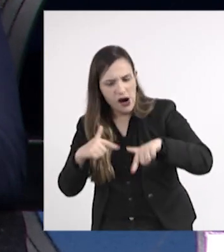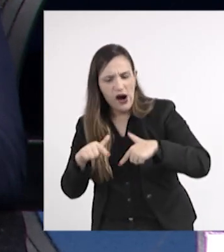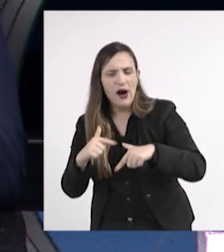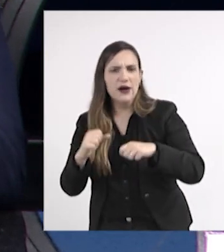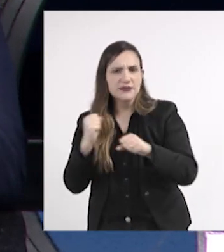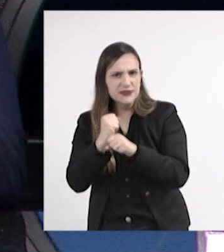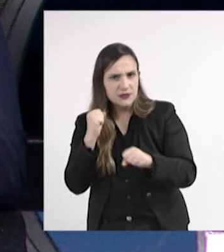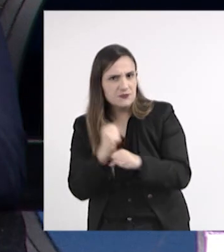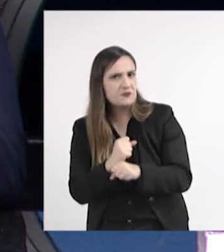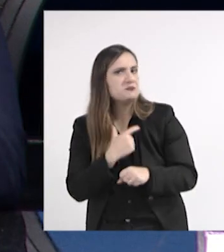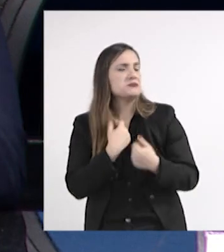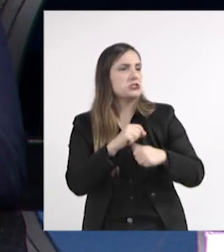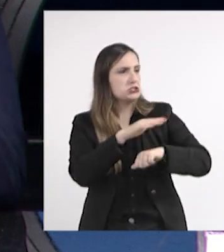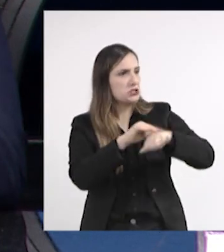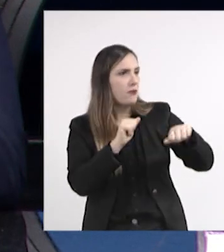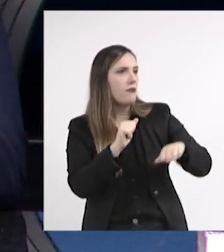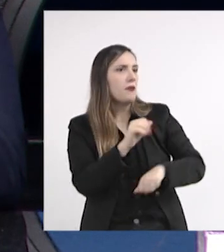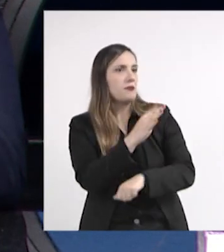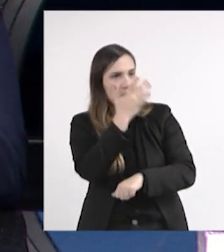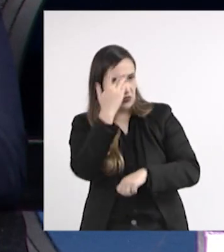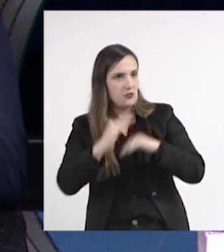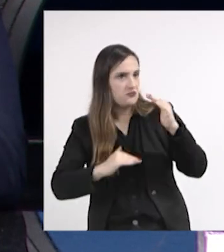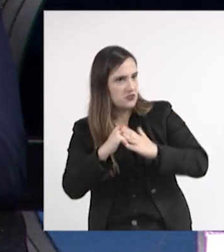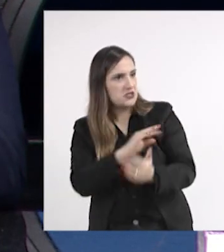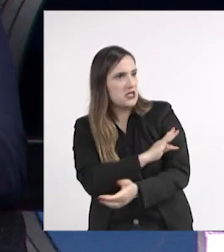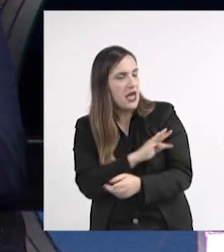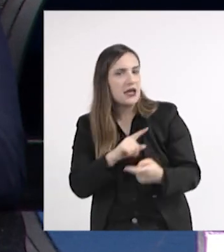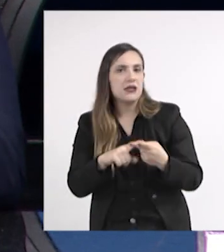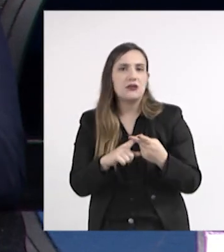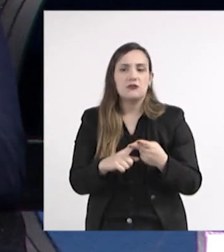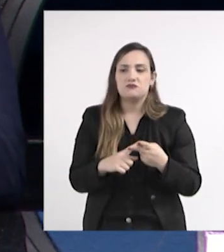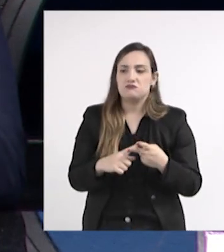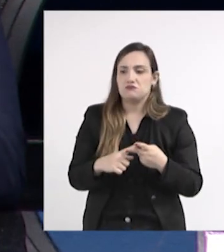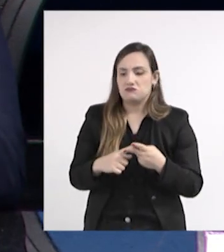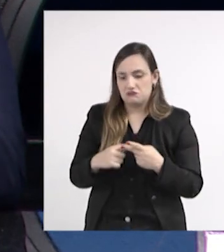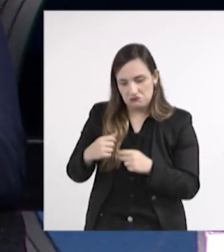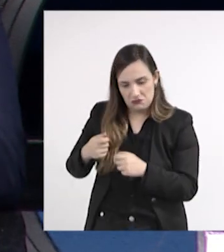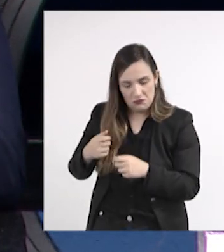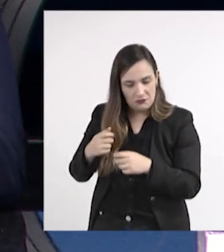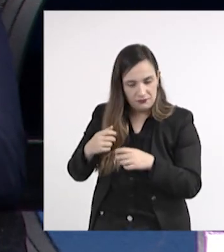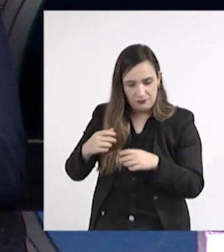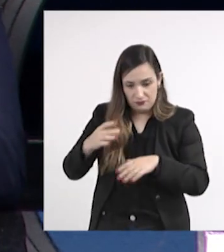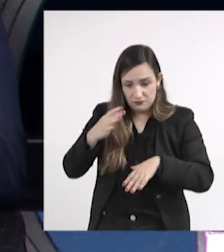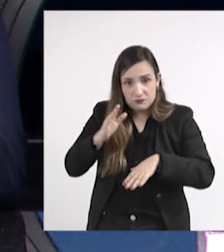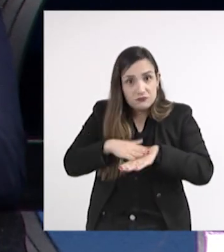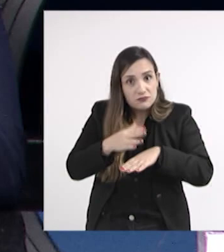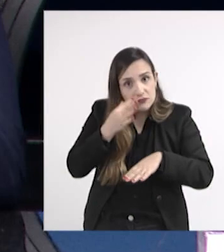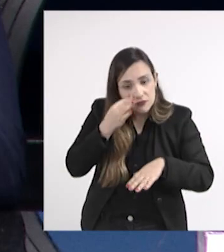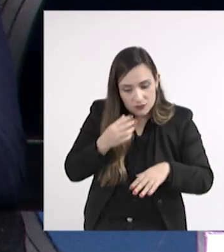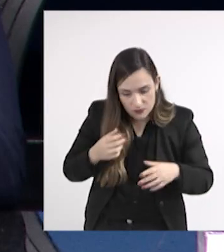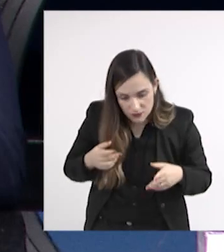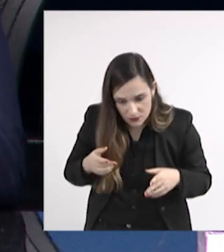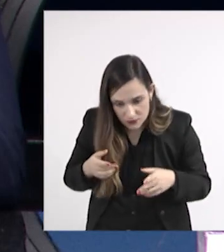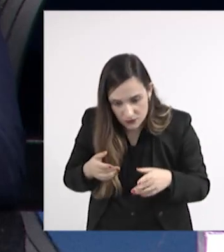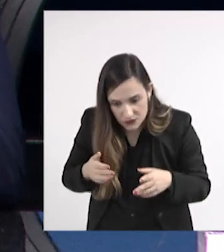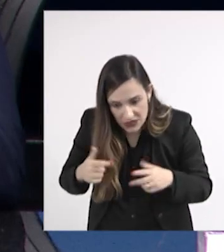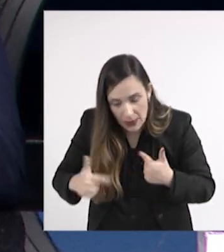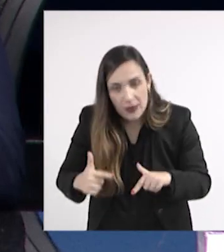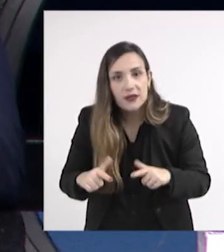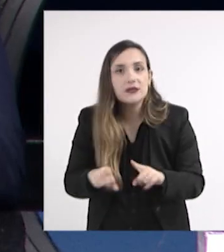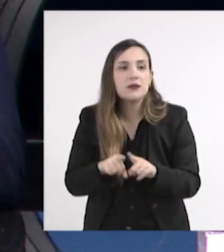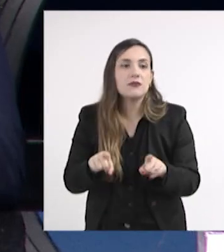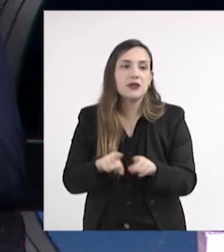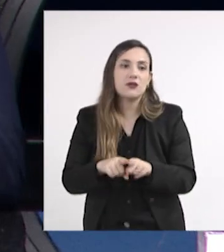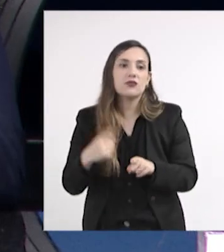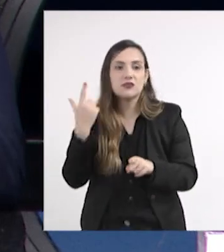quadros técnicos, quadros dirigentes, quadros de apoio para a sua operação, e também o fomento à